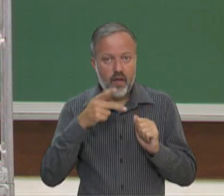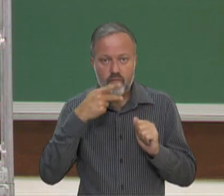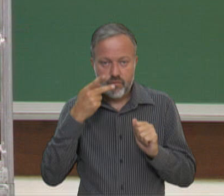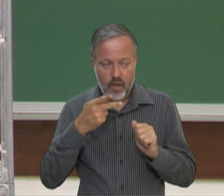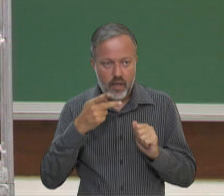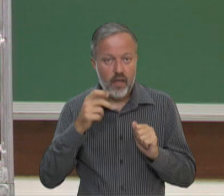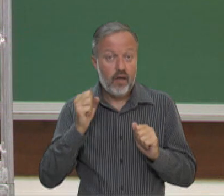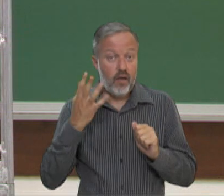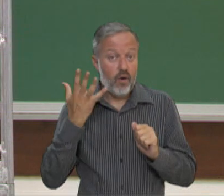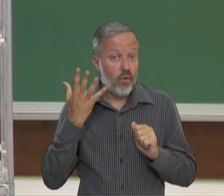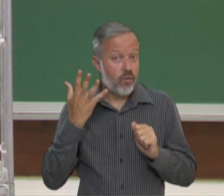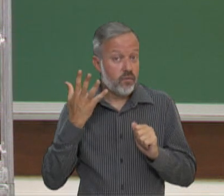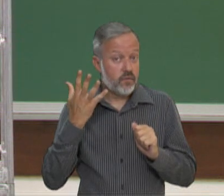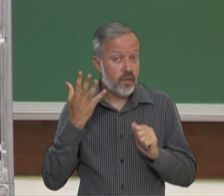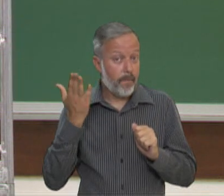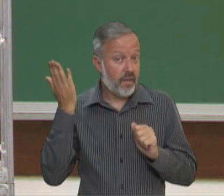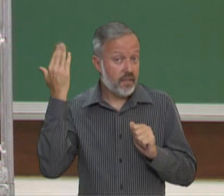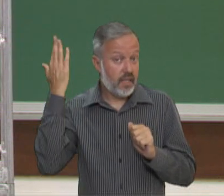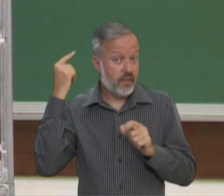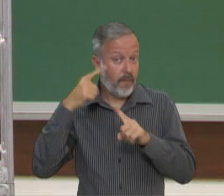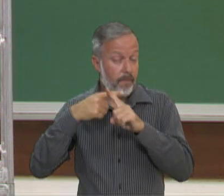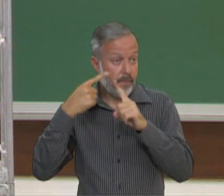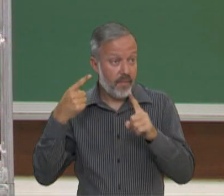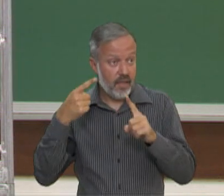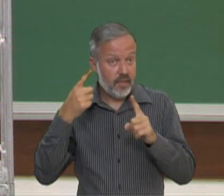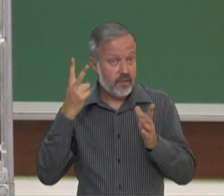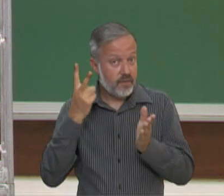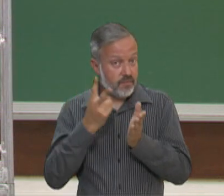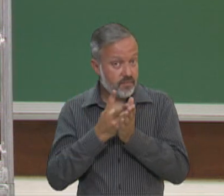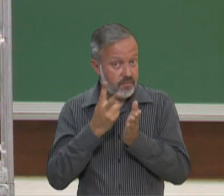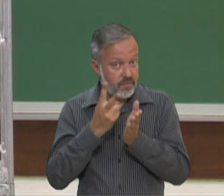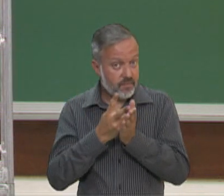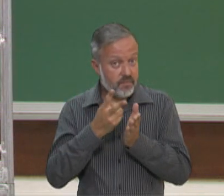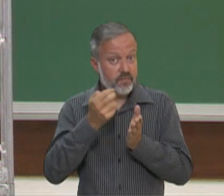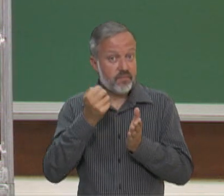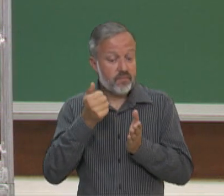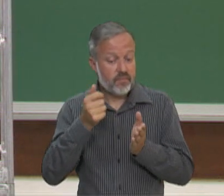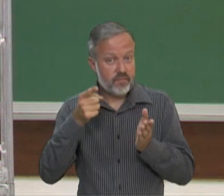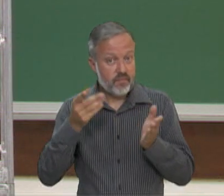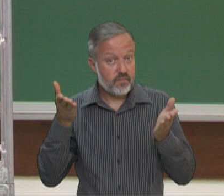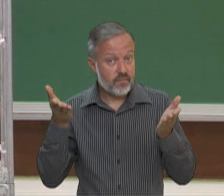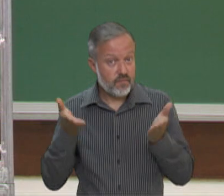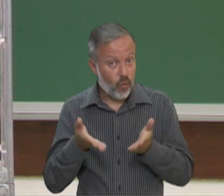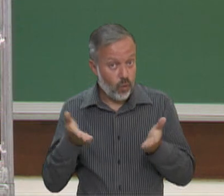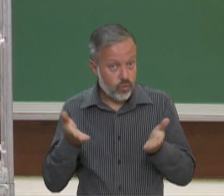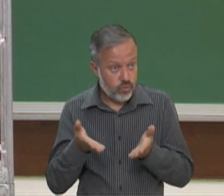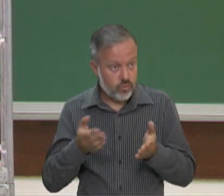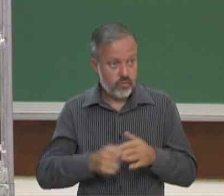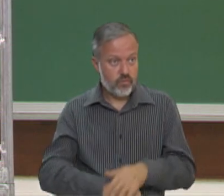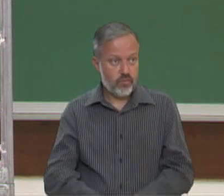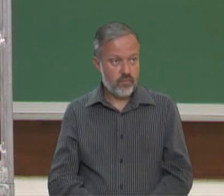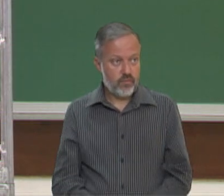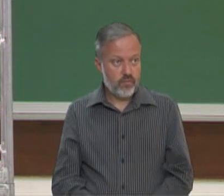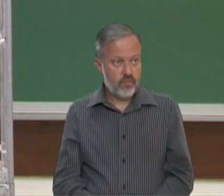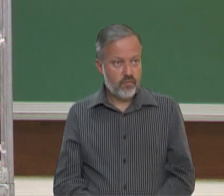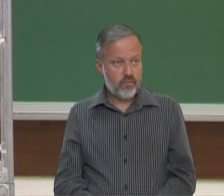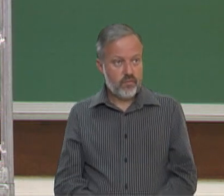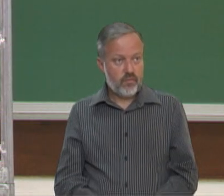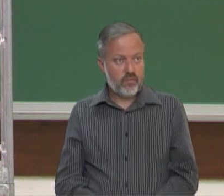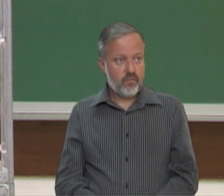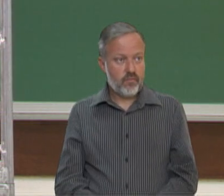feitos passados, mas quase sempre é atual. Vale?